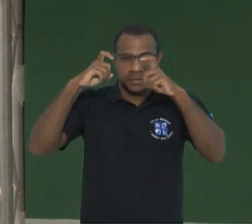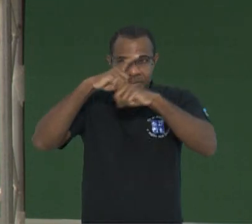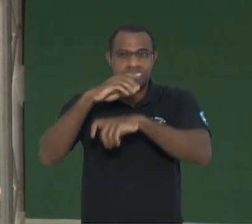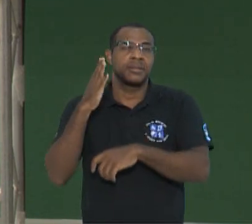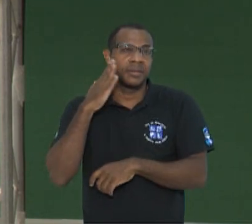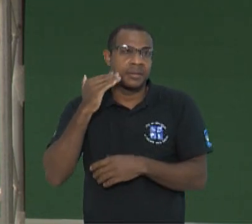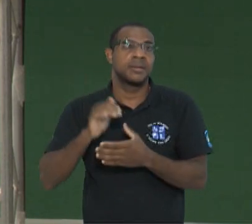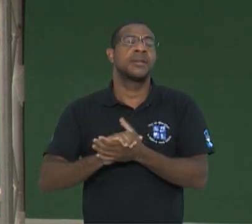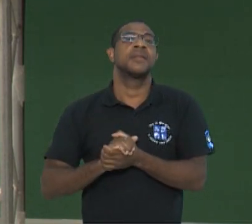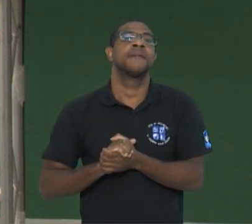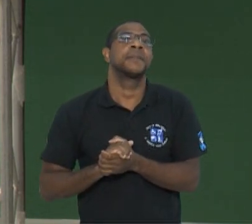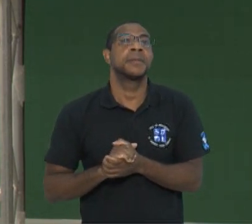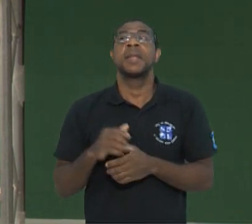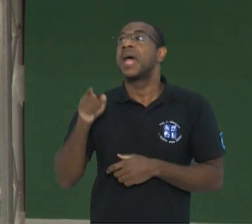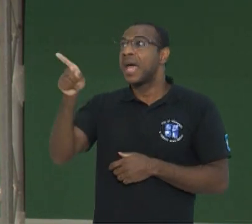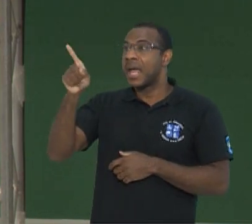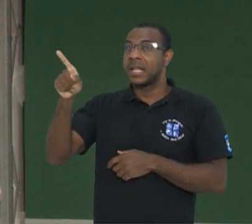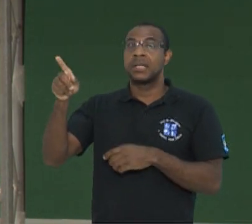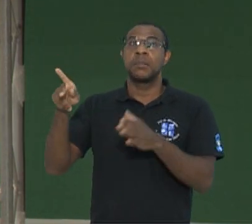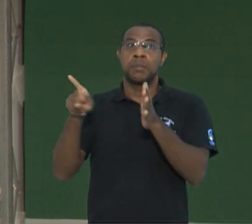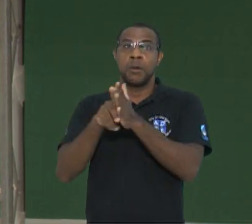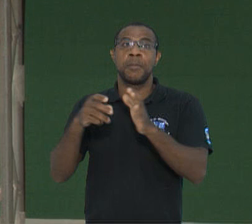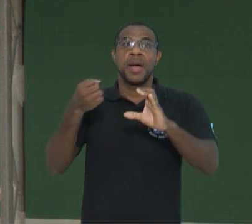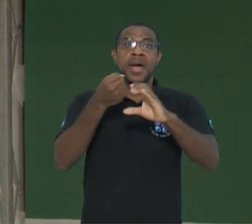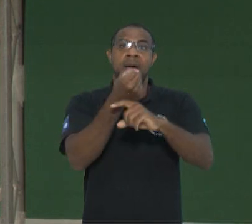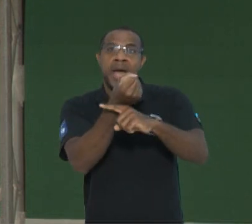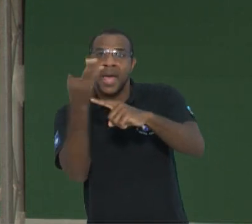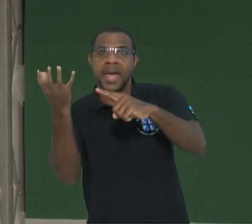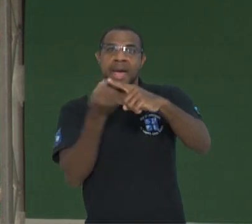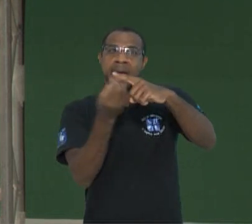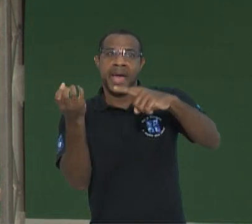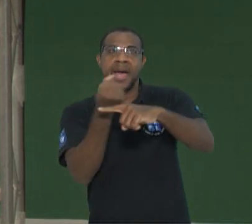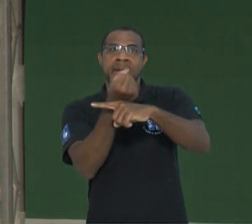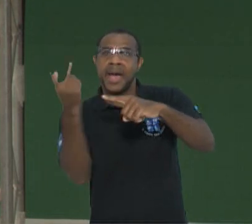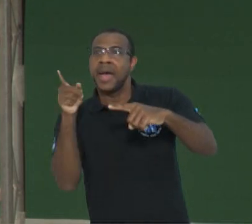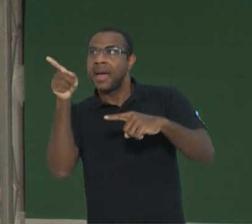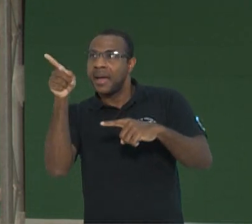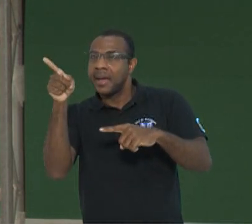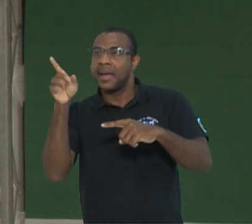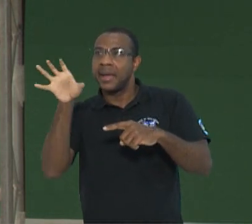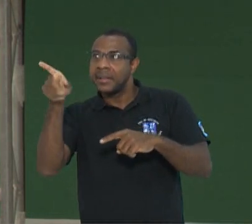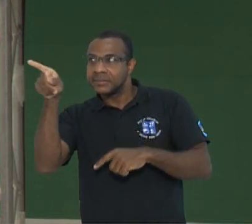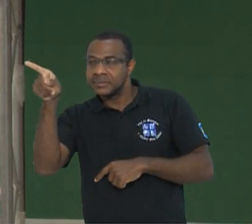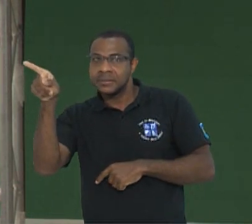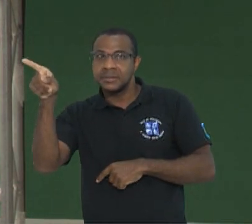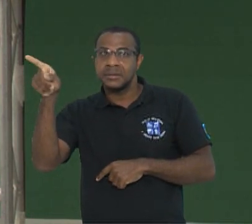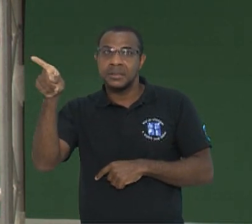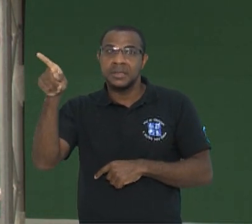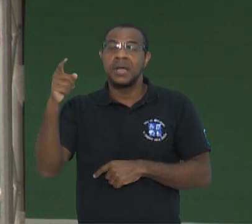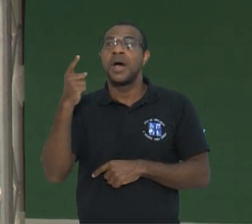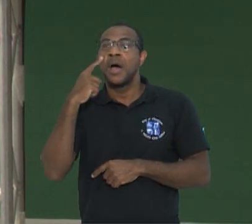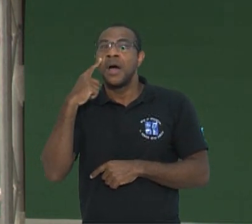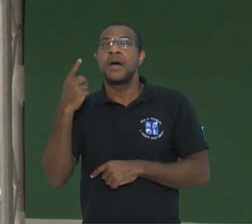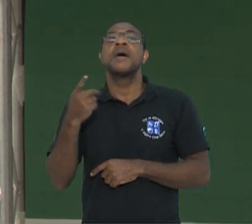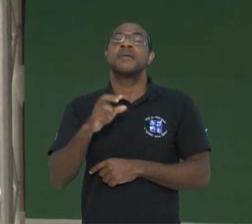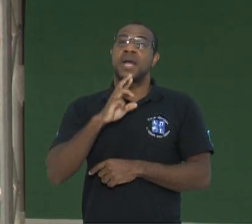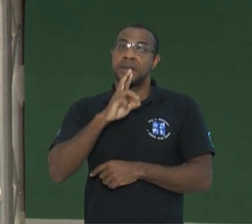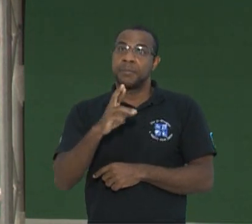é o formato da equação da hipérbole. Então, vocês partem desse princípio e respondam lá para